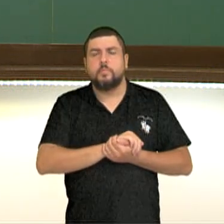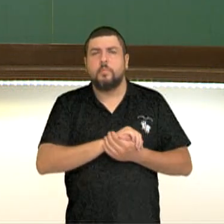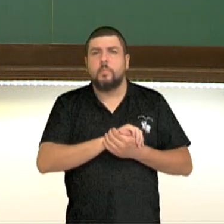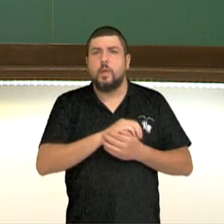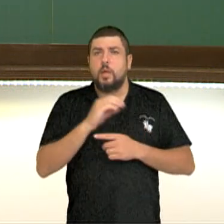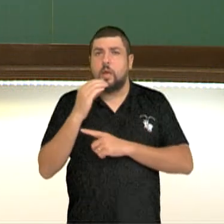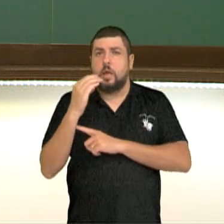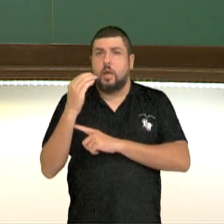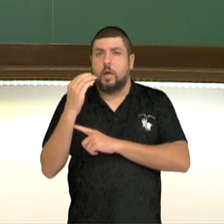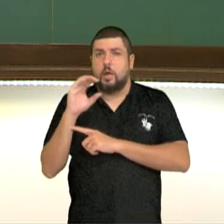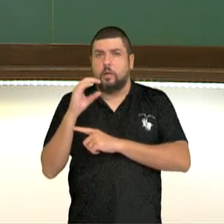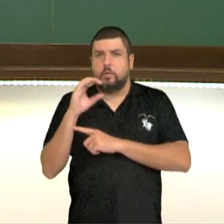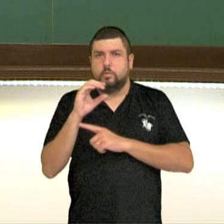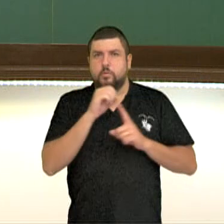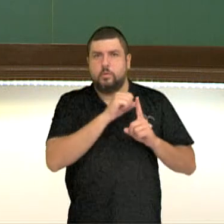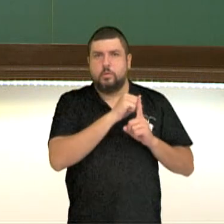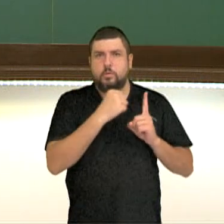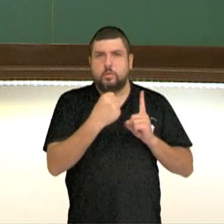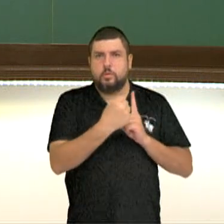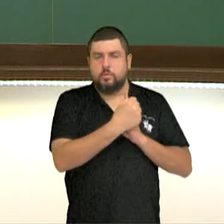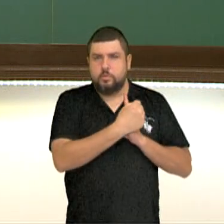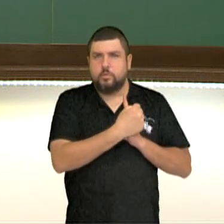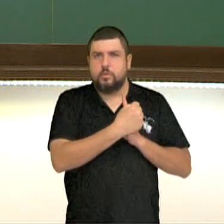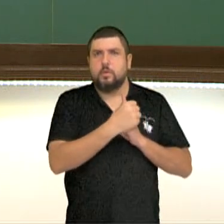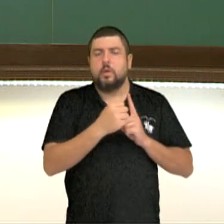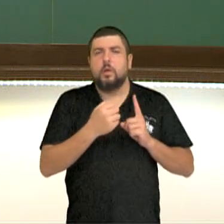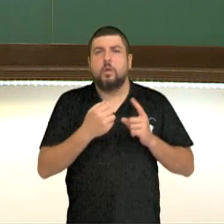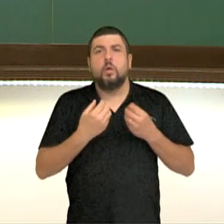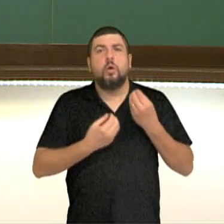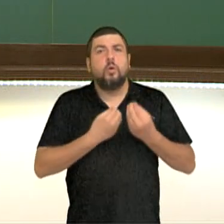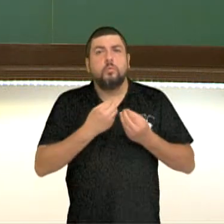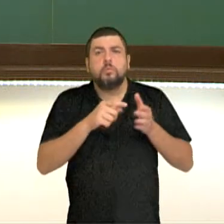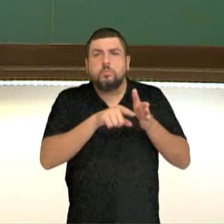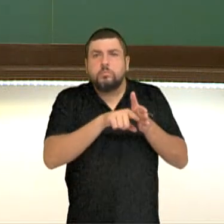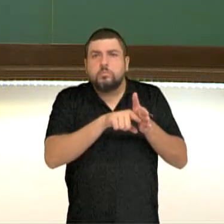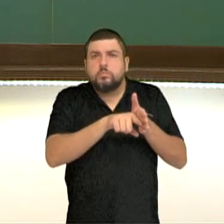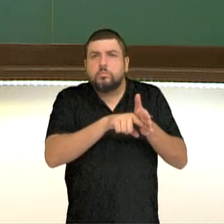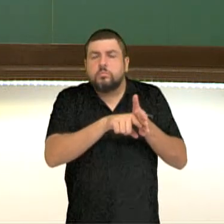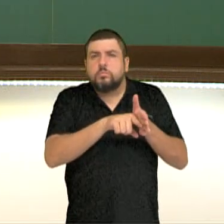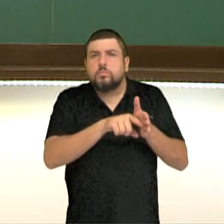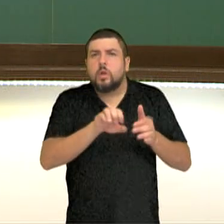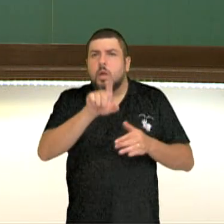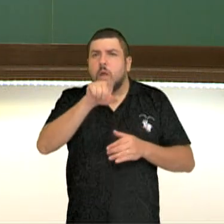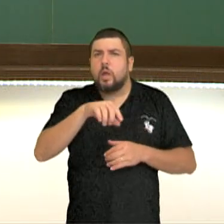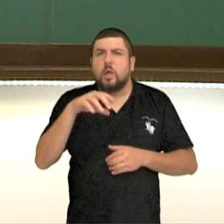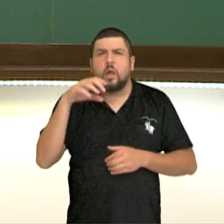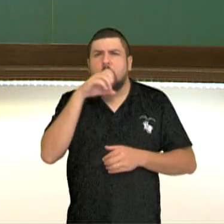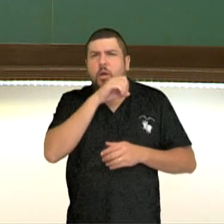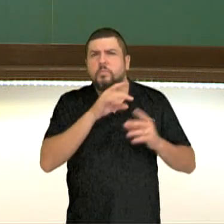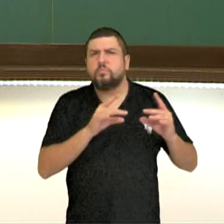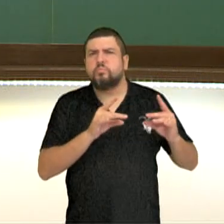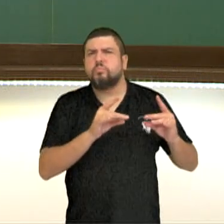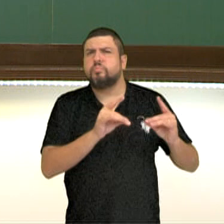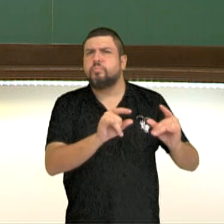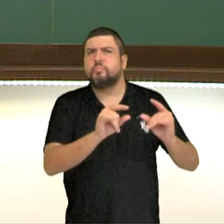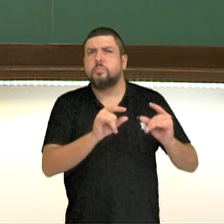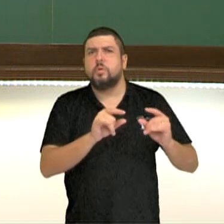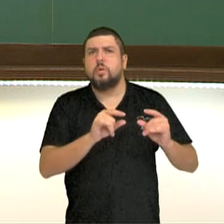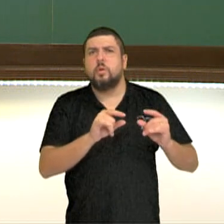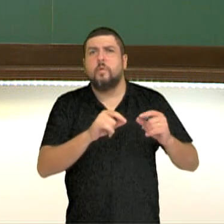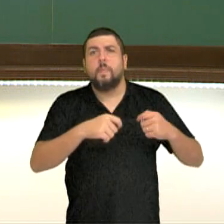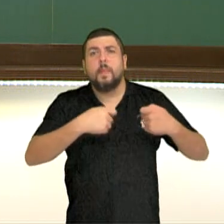pouco mais efêmero, transitório em relação, né, às pesquisas, e complexidade e constante necessidade de, né,